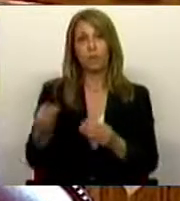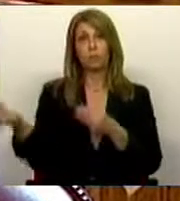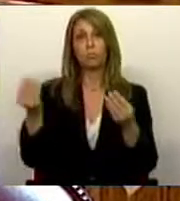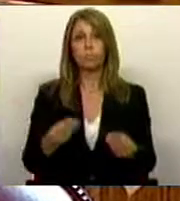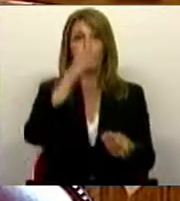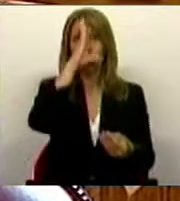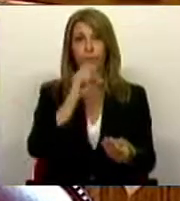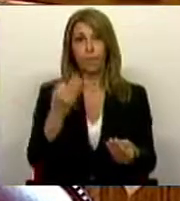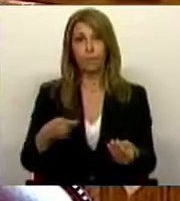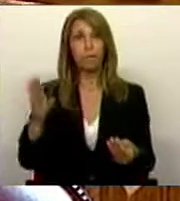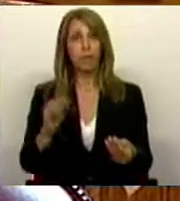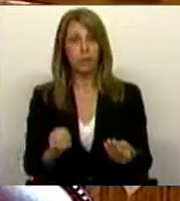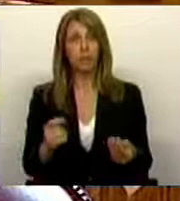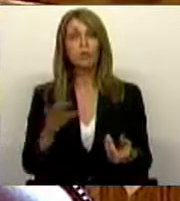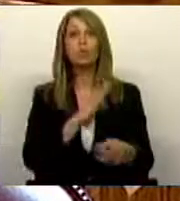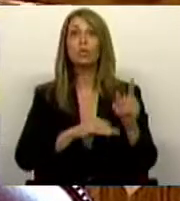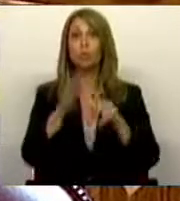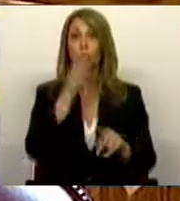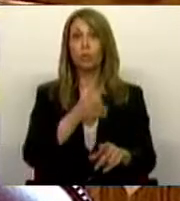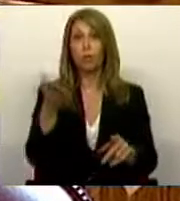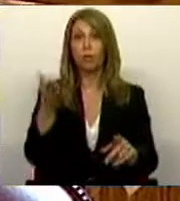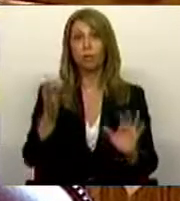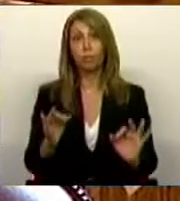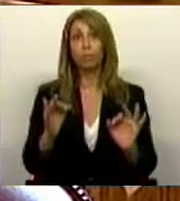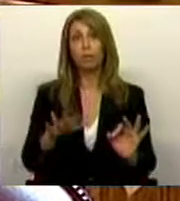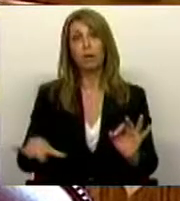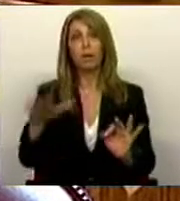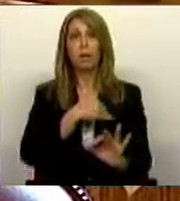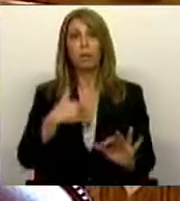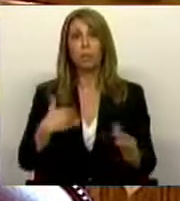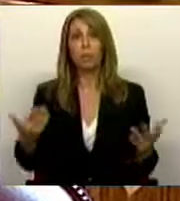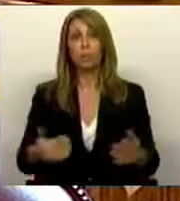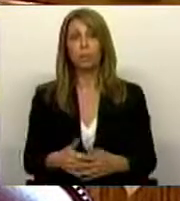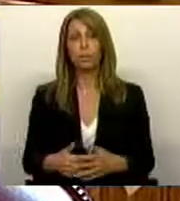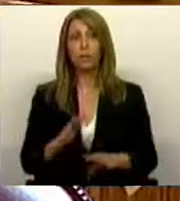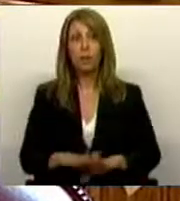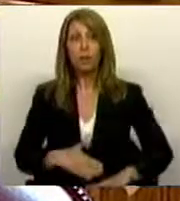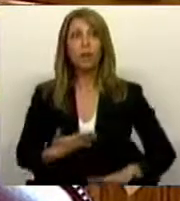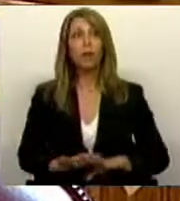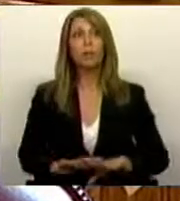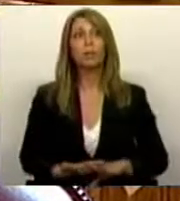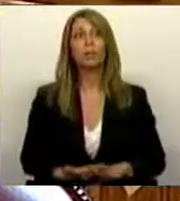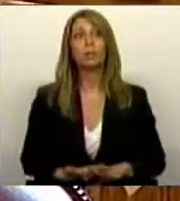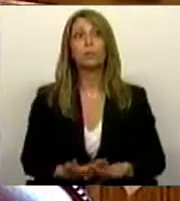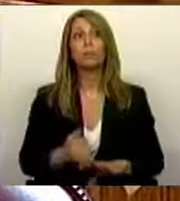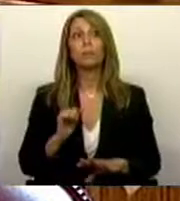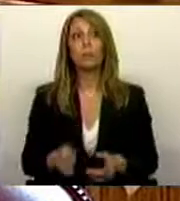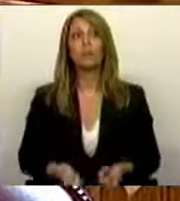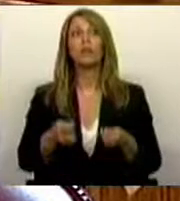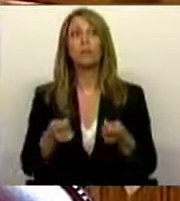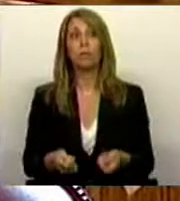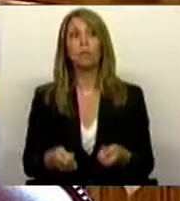pelo Governo do Partido Socialista, Sr. Deputado, foi precisamente a área da saúde, com um reforço no seu